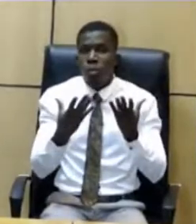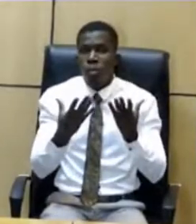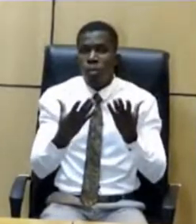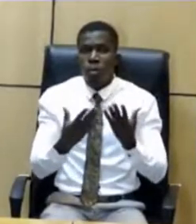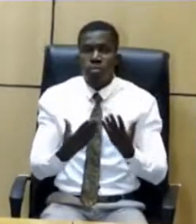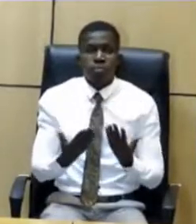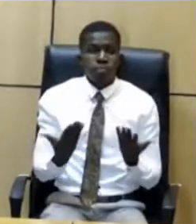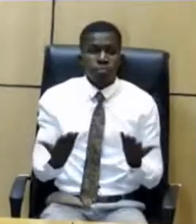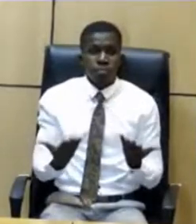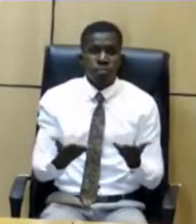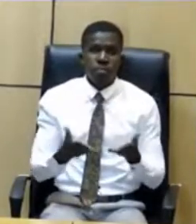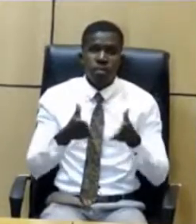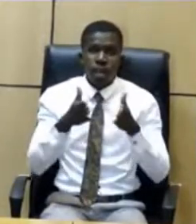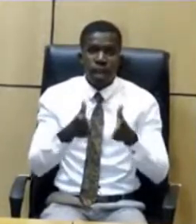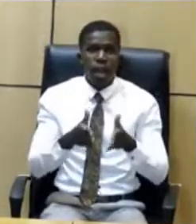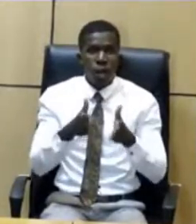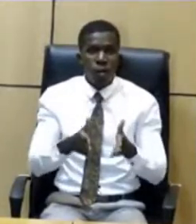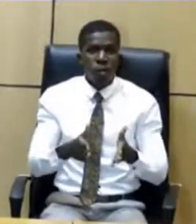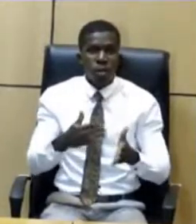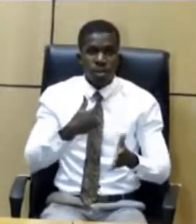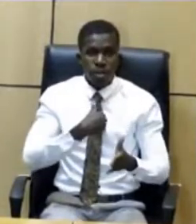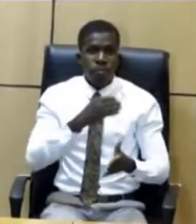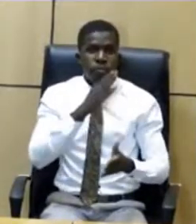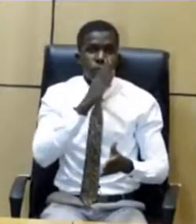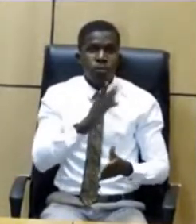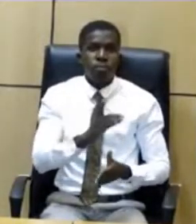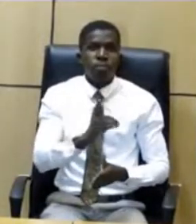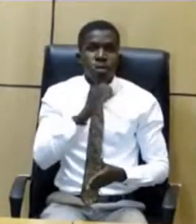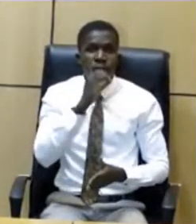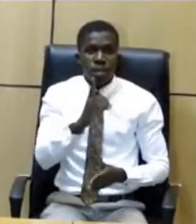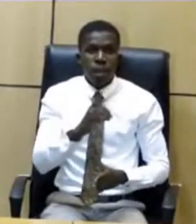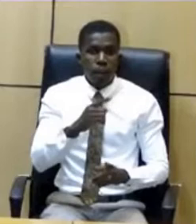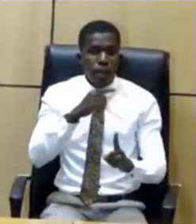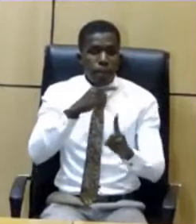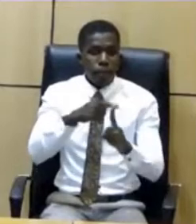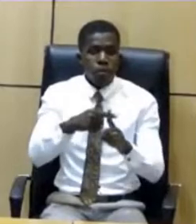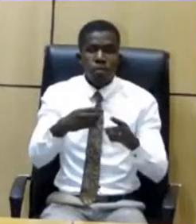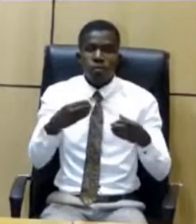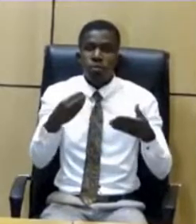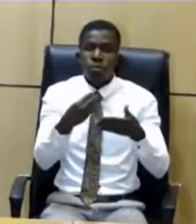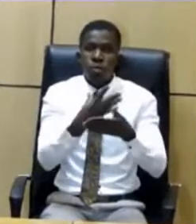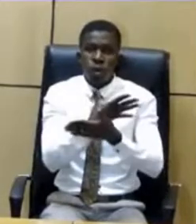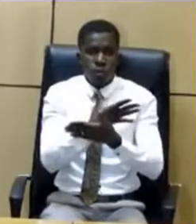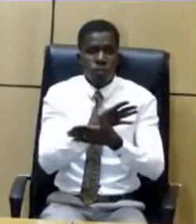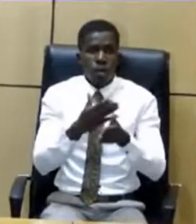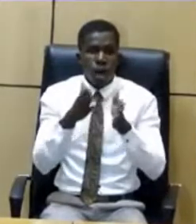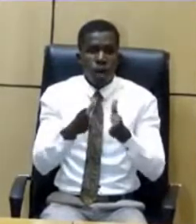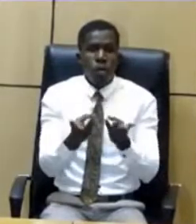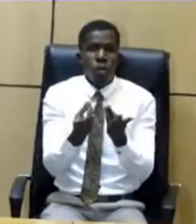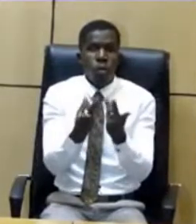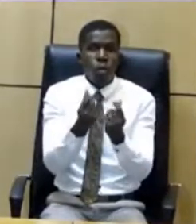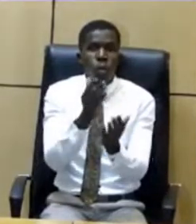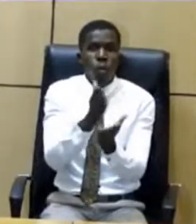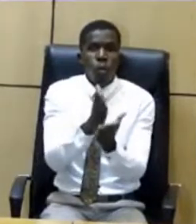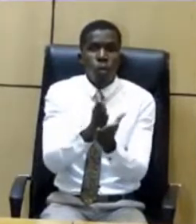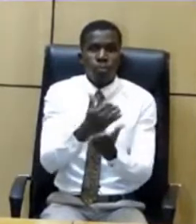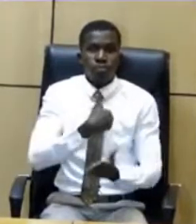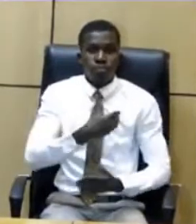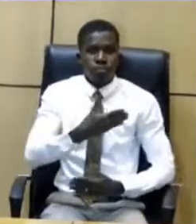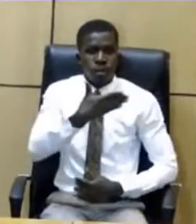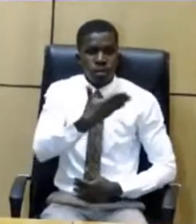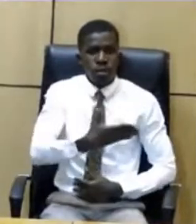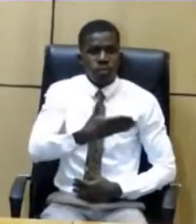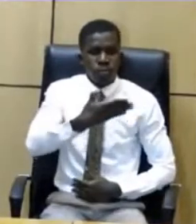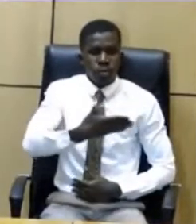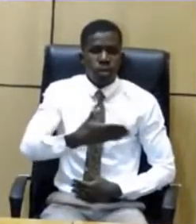horas, foram confirmados 6 casos novos, temos um total cumulativo de